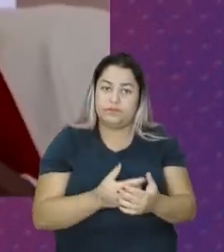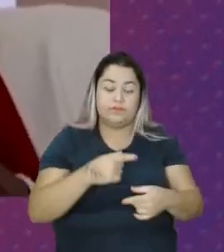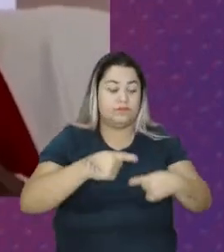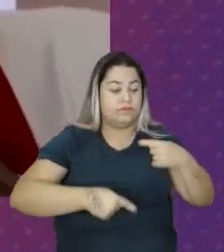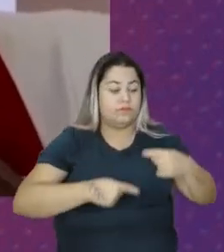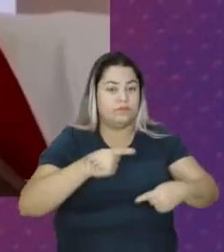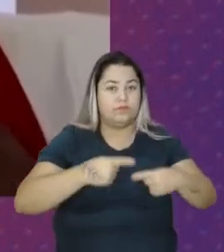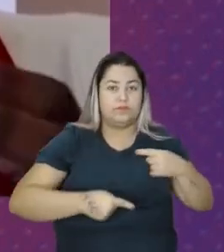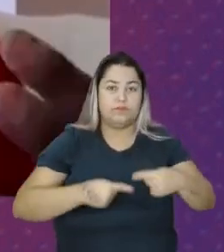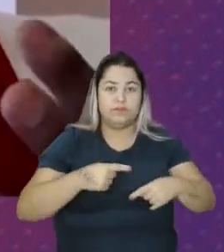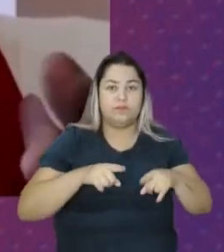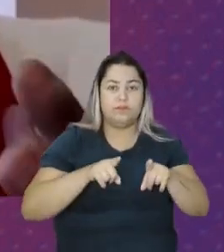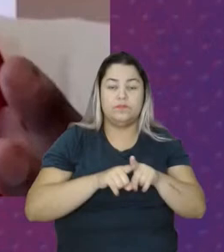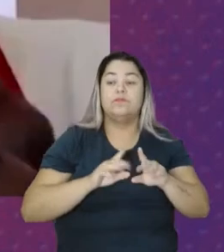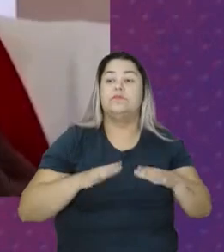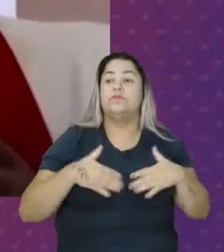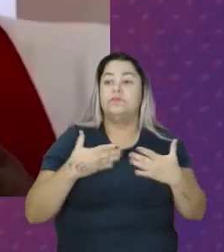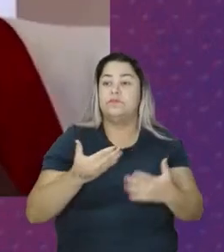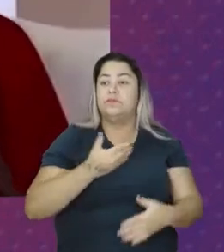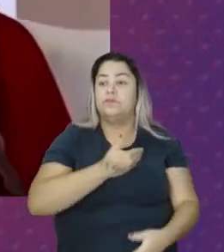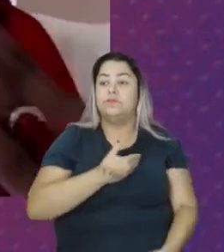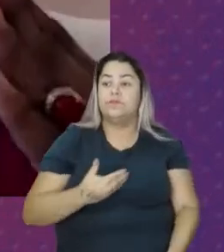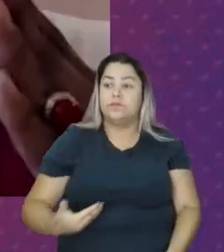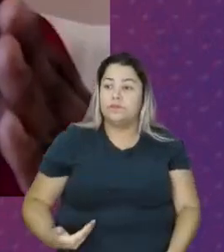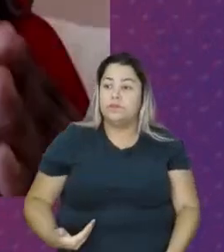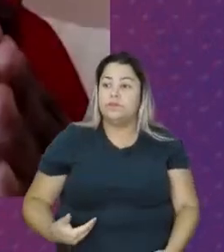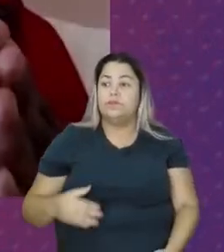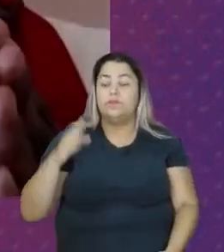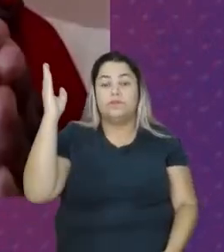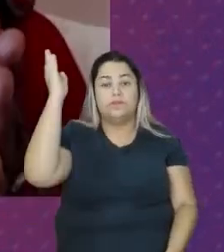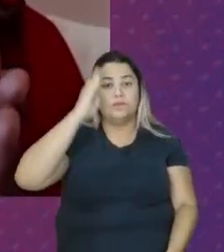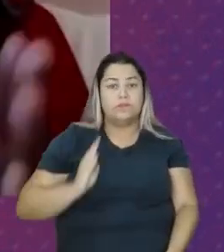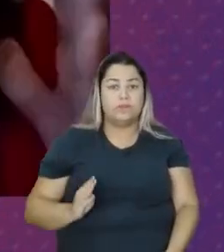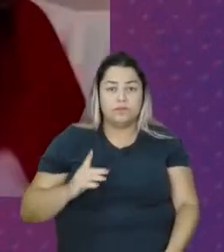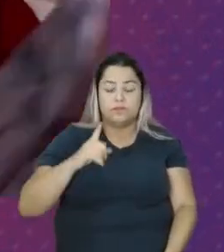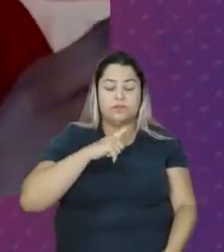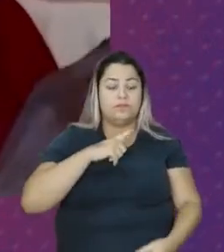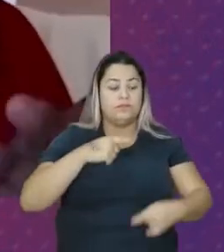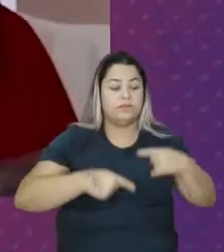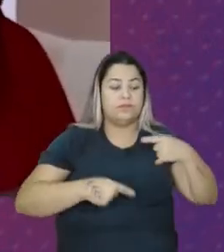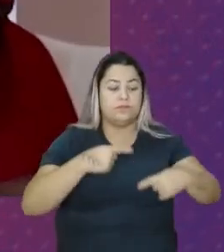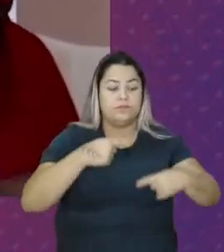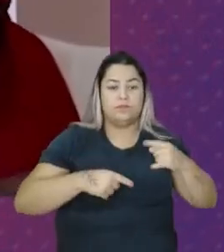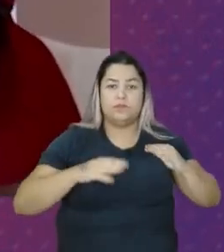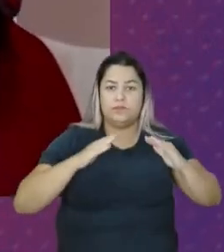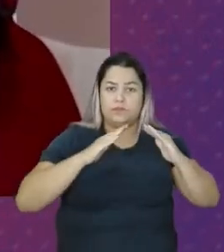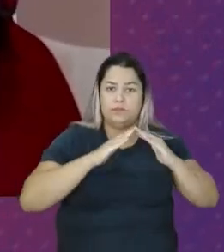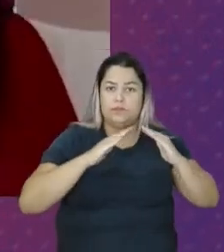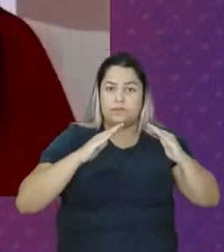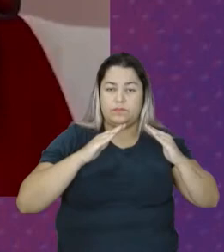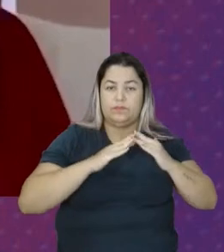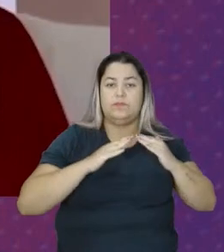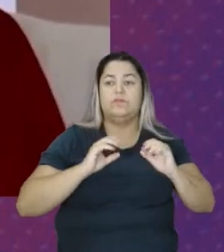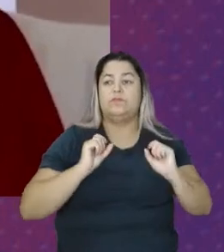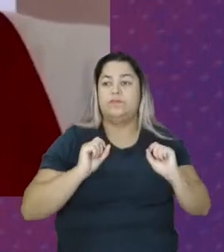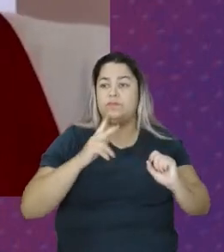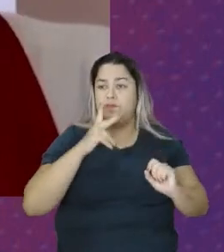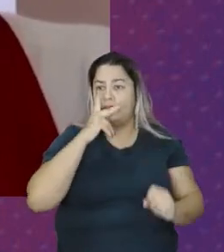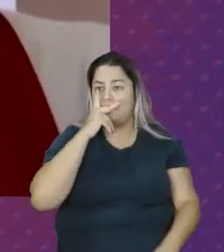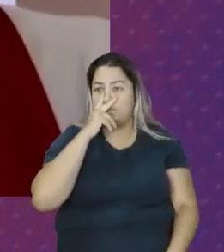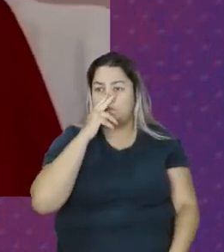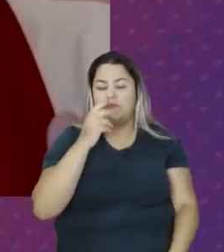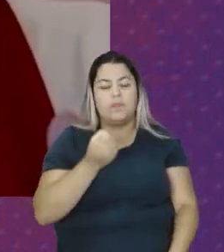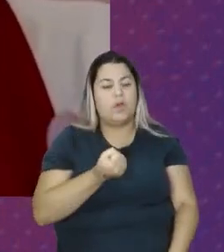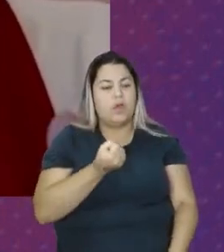ação afirmativa. Então, o governo brasileiro hoje tem uma política de moradia. Parece ser estranho,